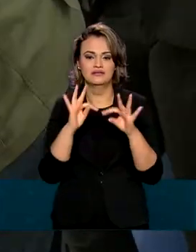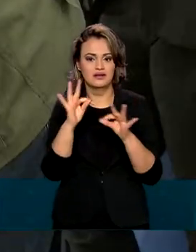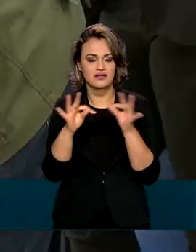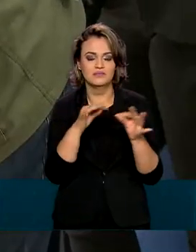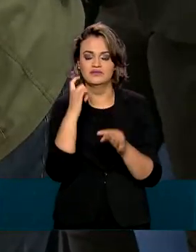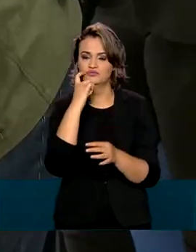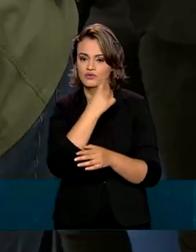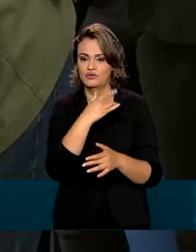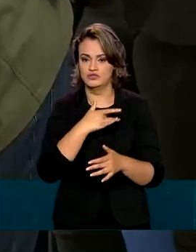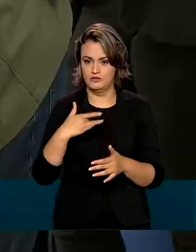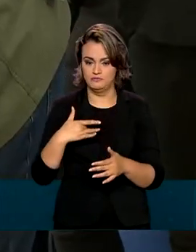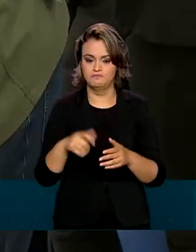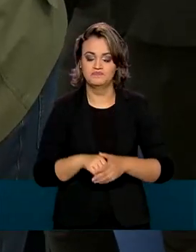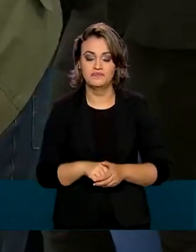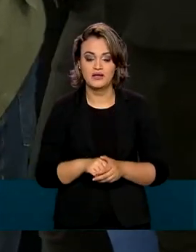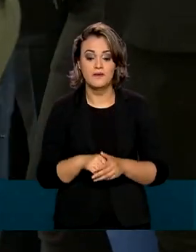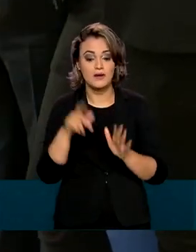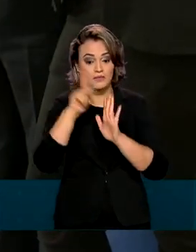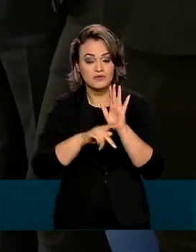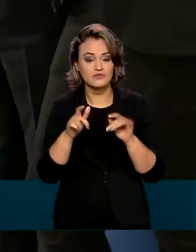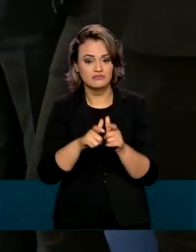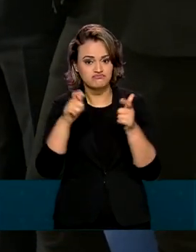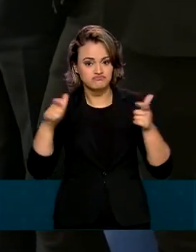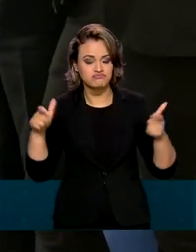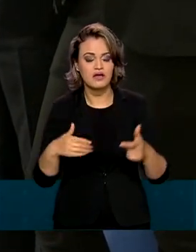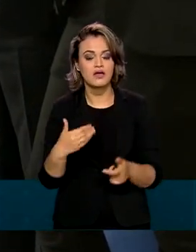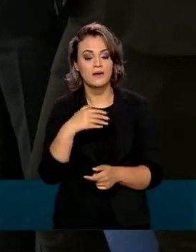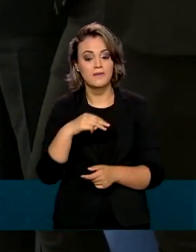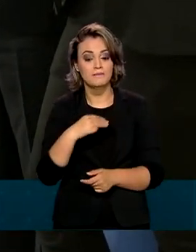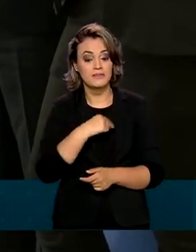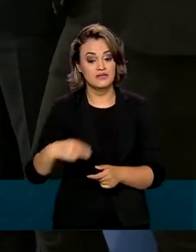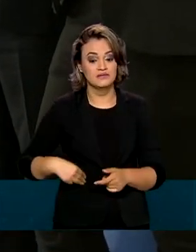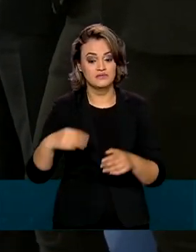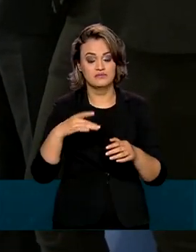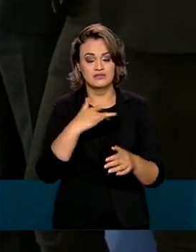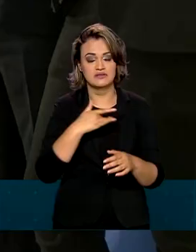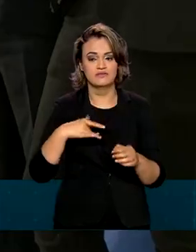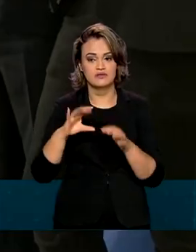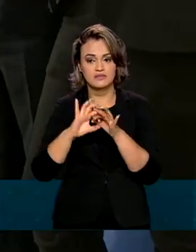ampliar o projeto do consultório de rua, o ministro da Saúde liberou mais